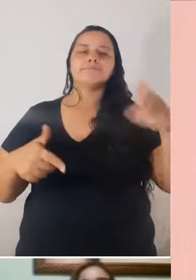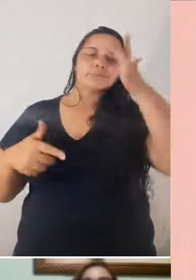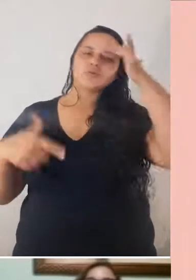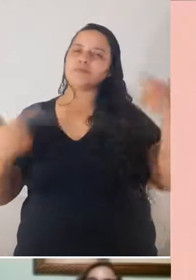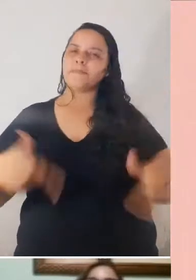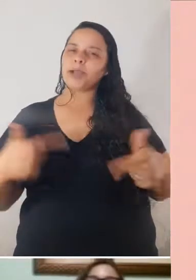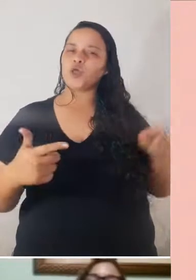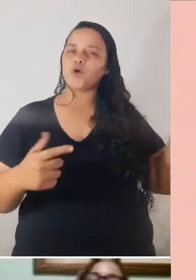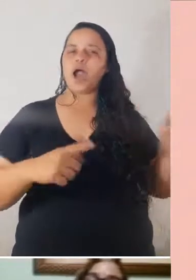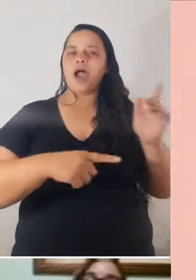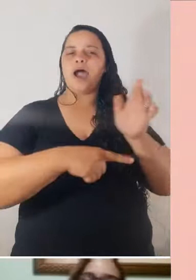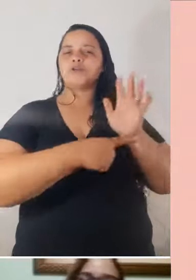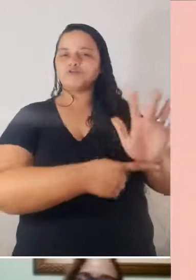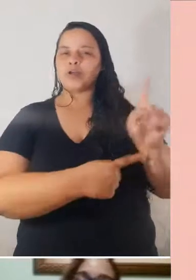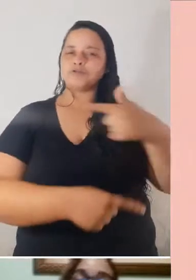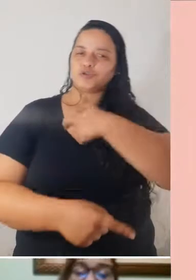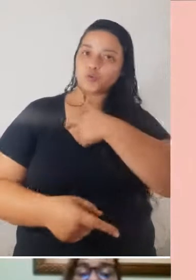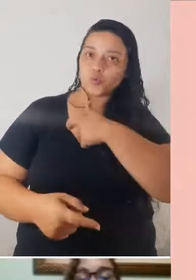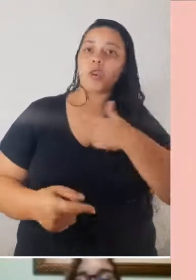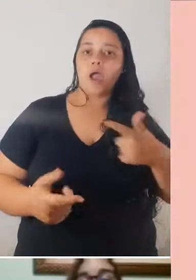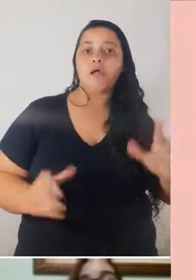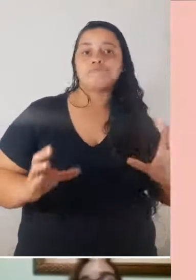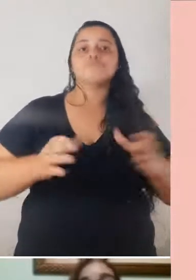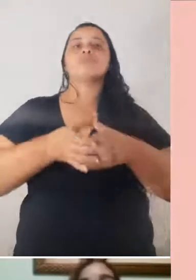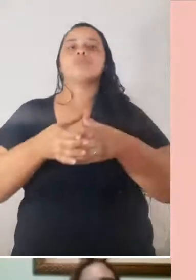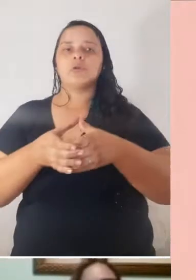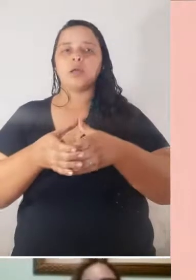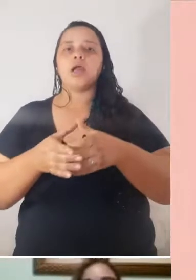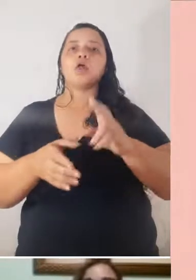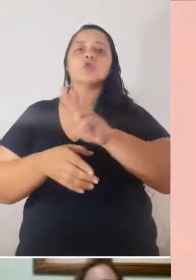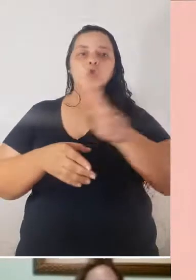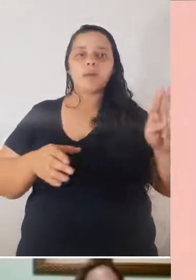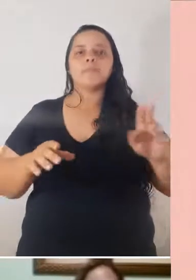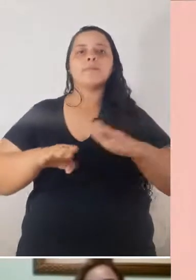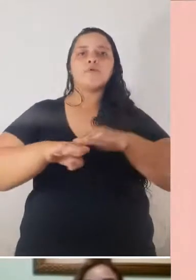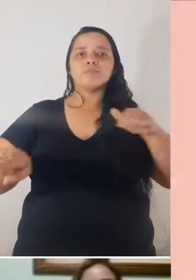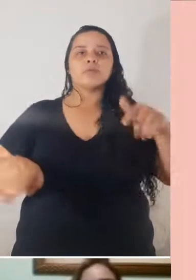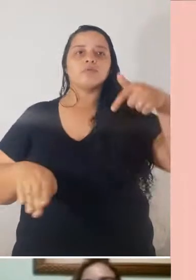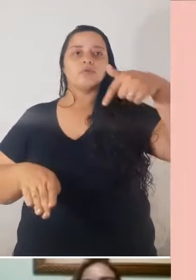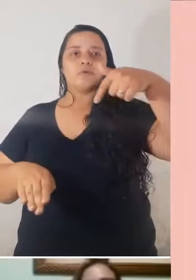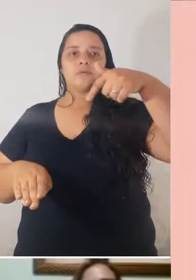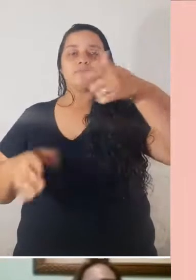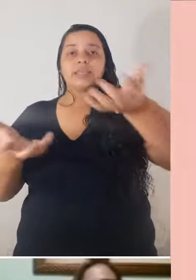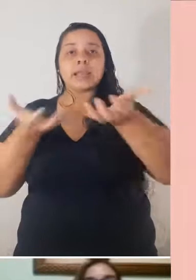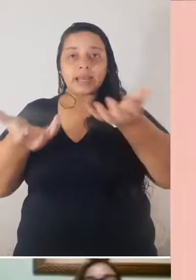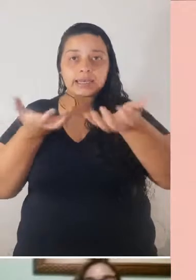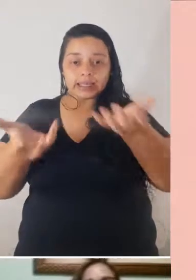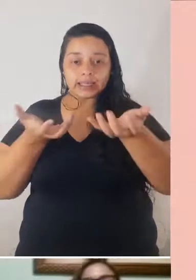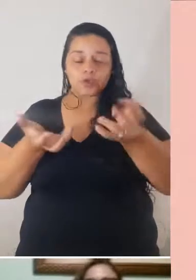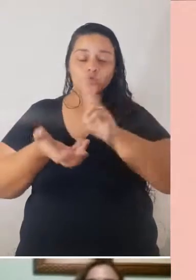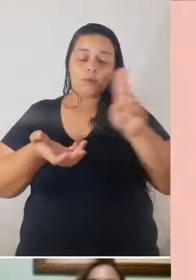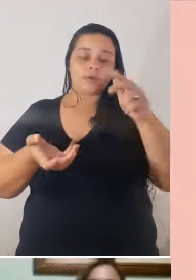essa campanha ficou conhecida como o Movimento Queremista, ou Movimento Queremos Getúlio, que defendia que Getúlio deveria se manter no